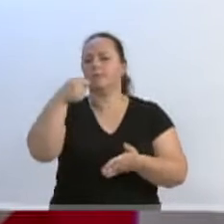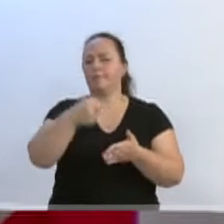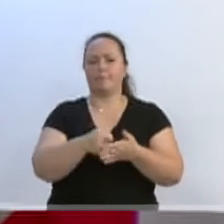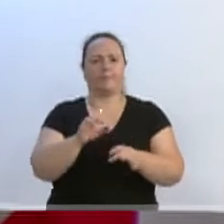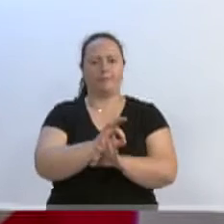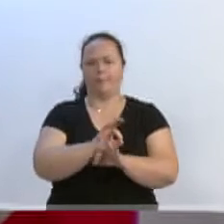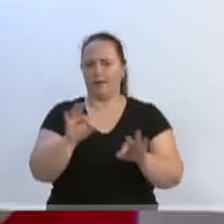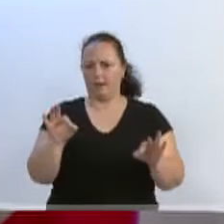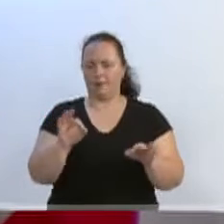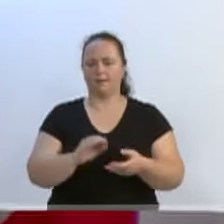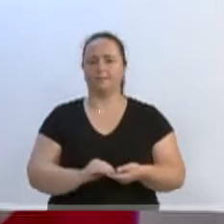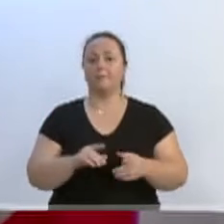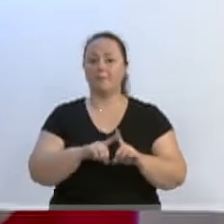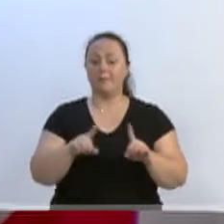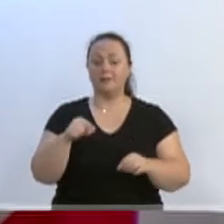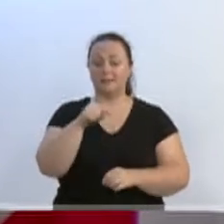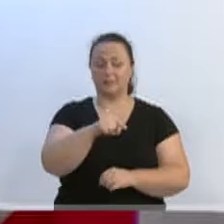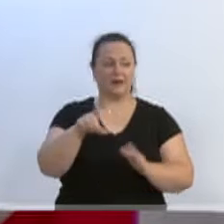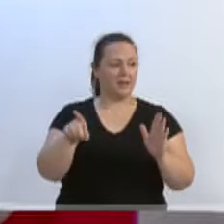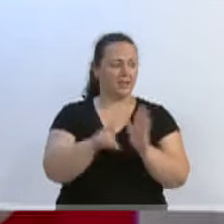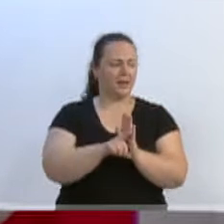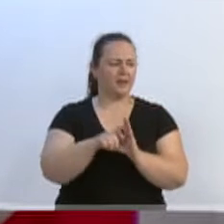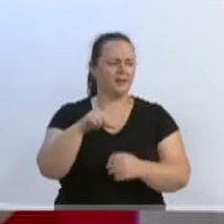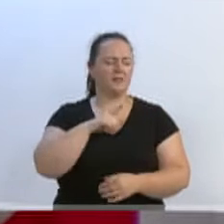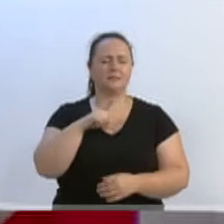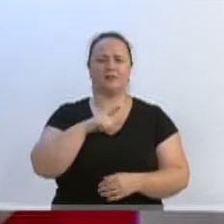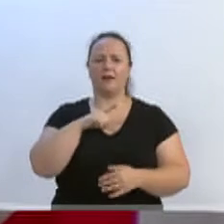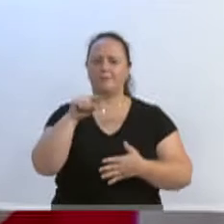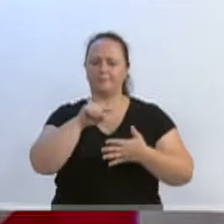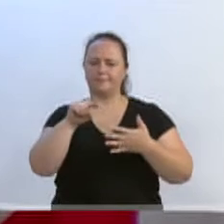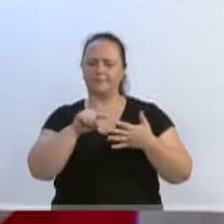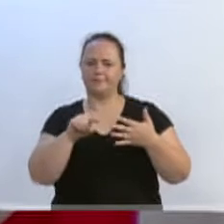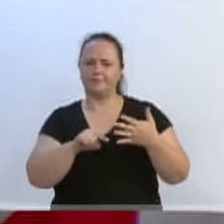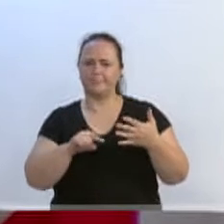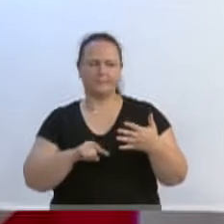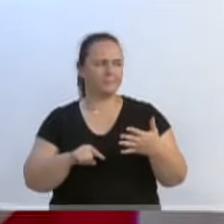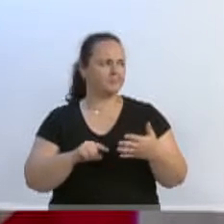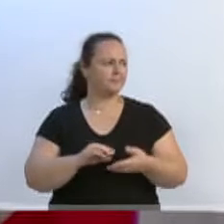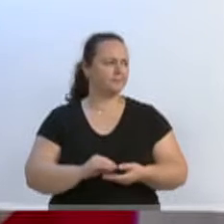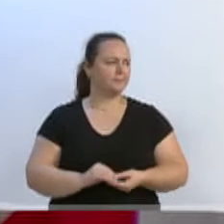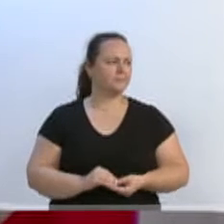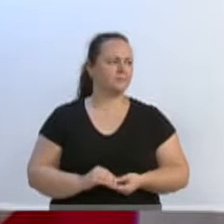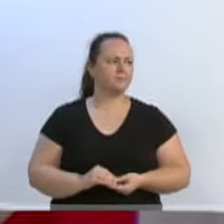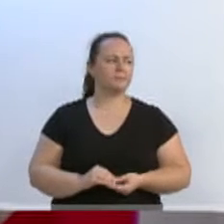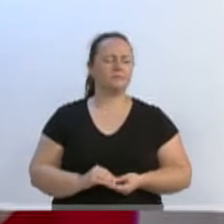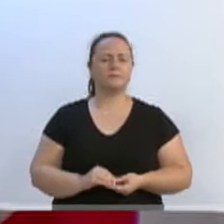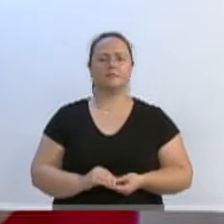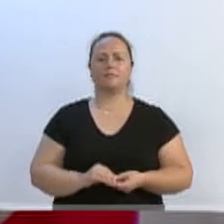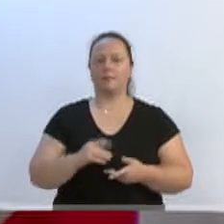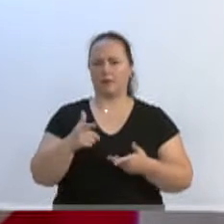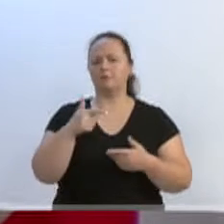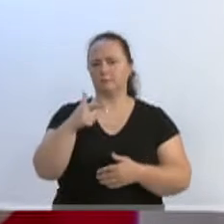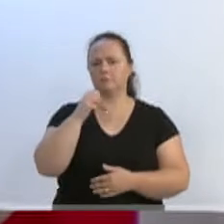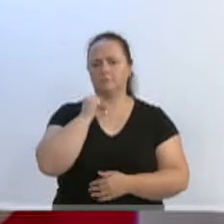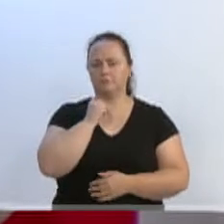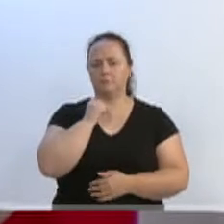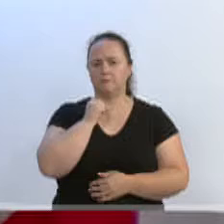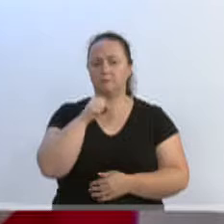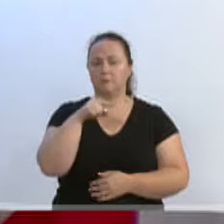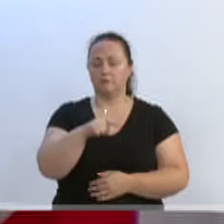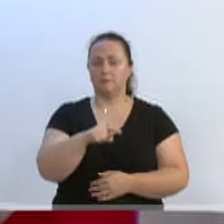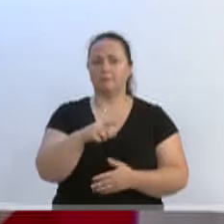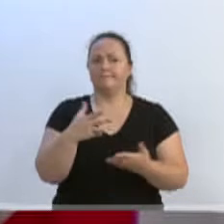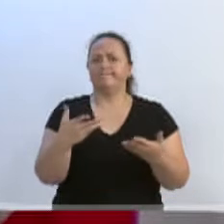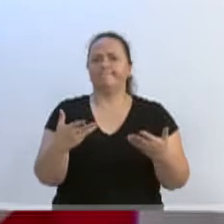iptu mas essa lei possui um item lá vereador sílvio lima que ele sai